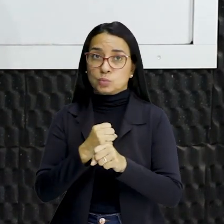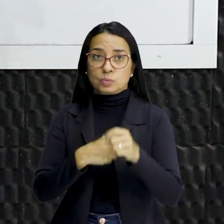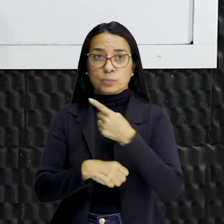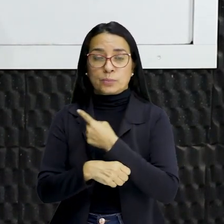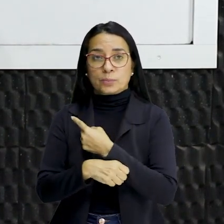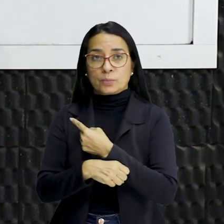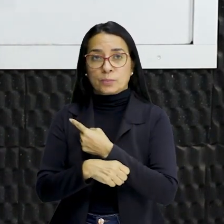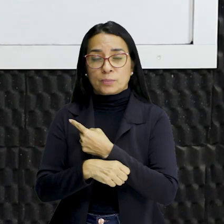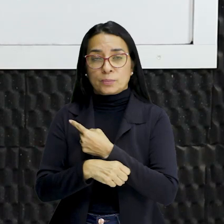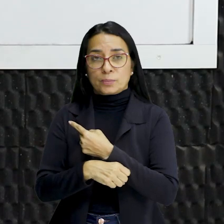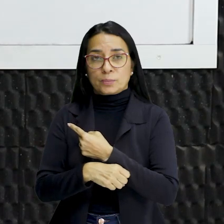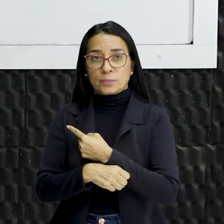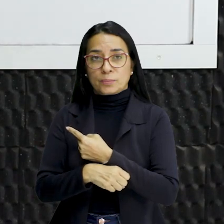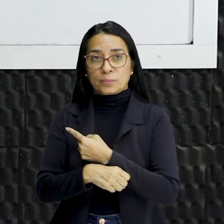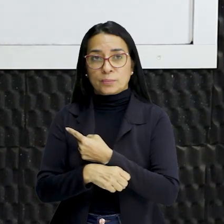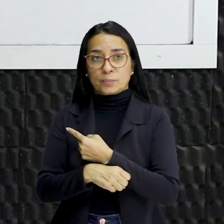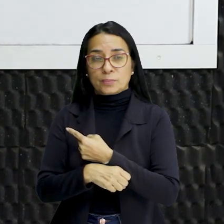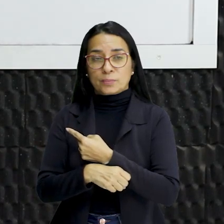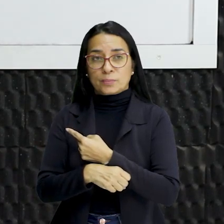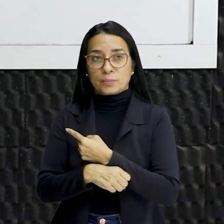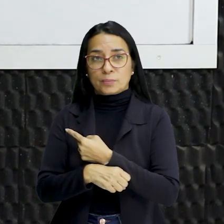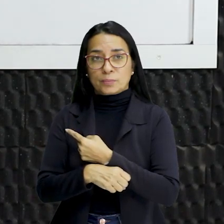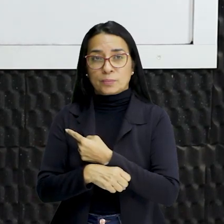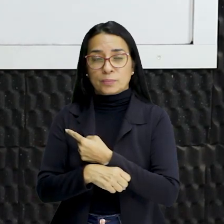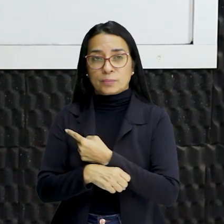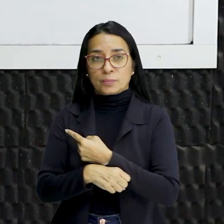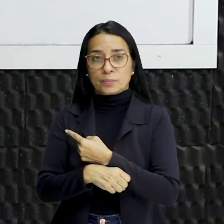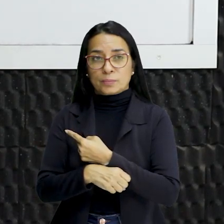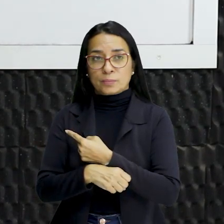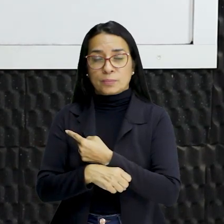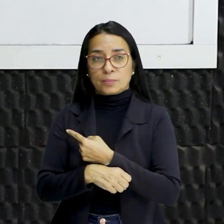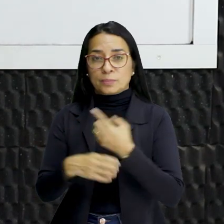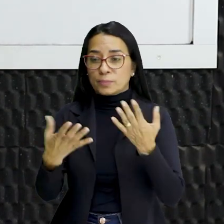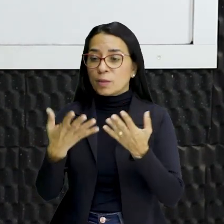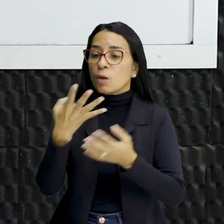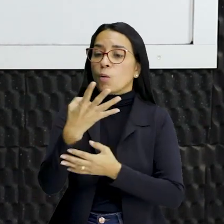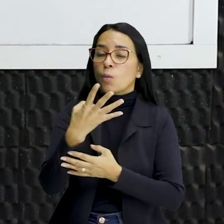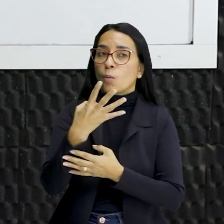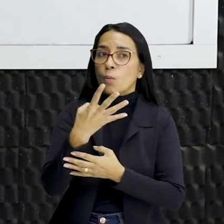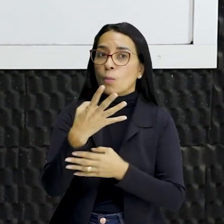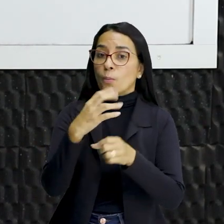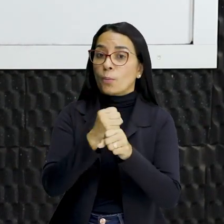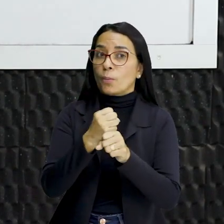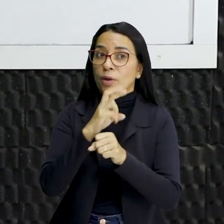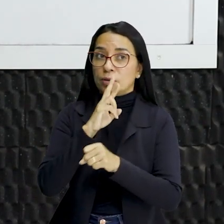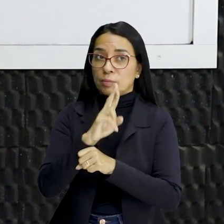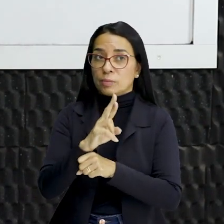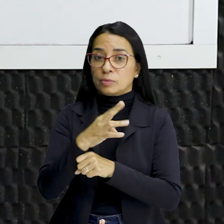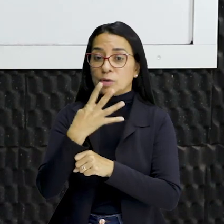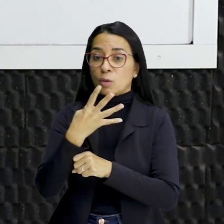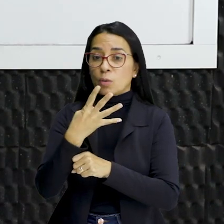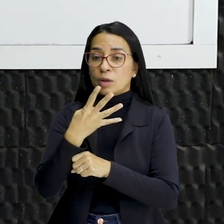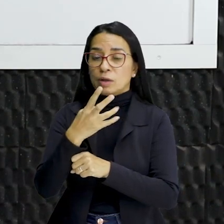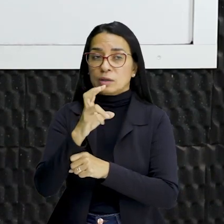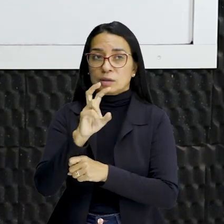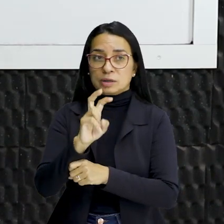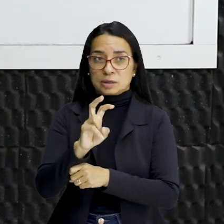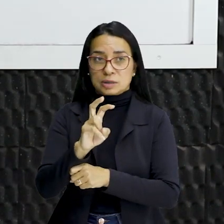com 12 dá 30 30 com 10 dá 40 com 5 dá 405